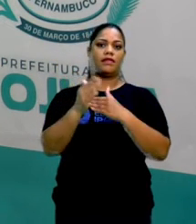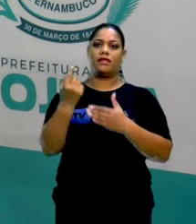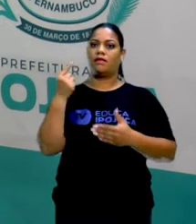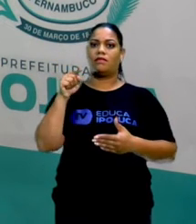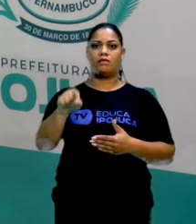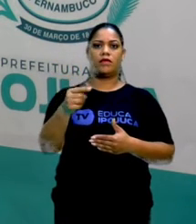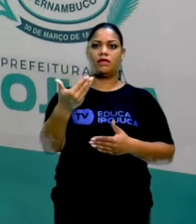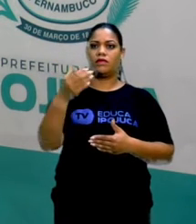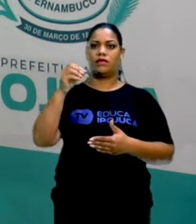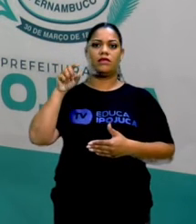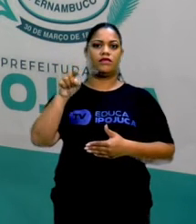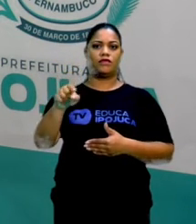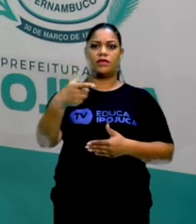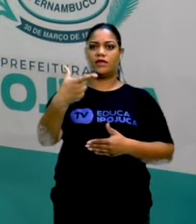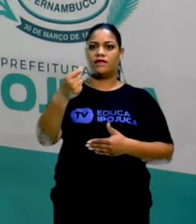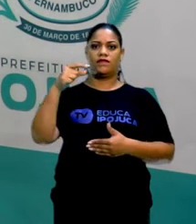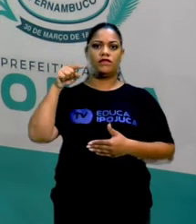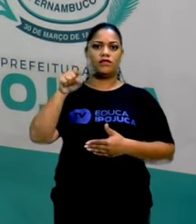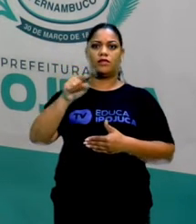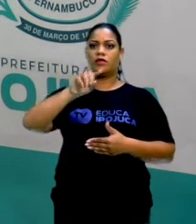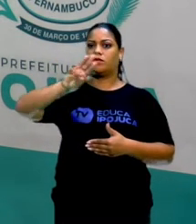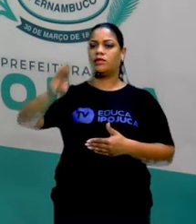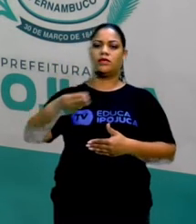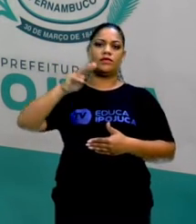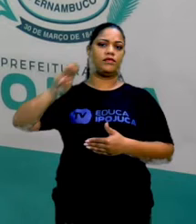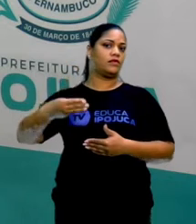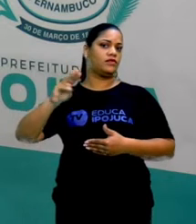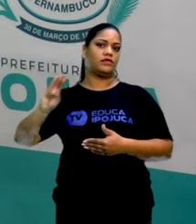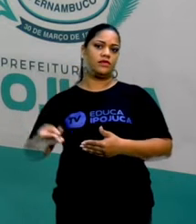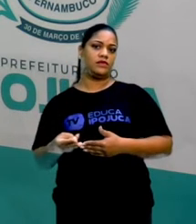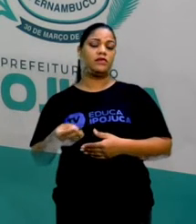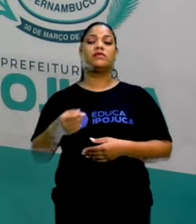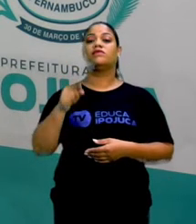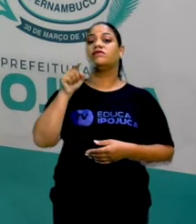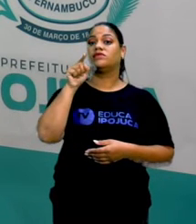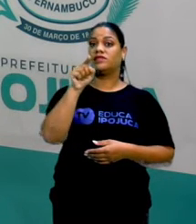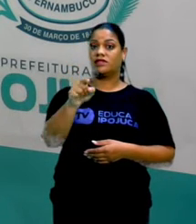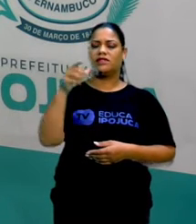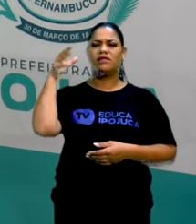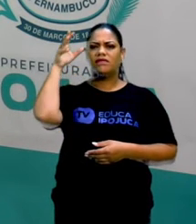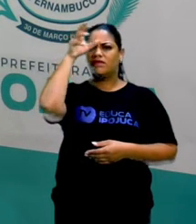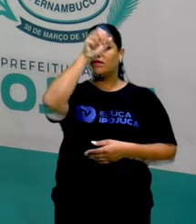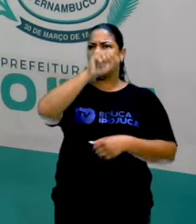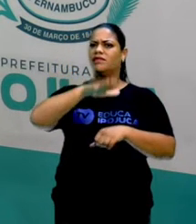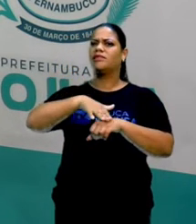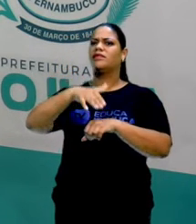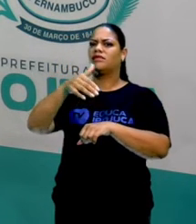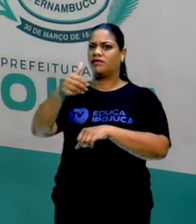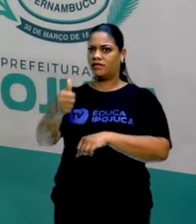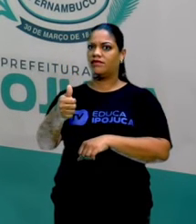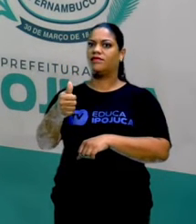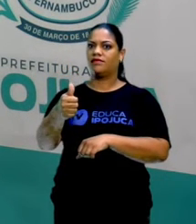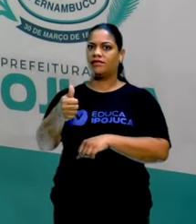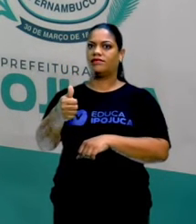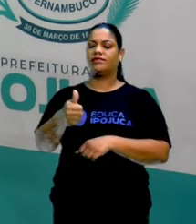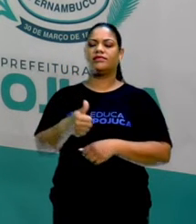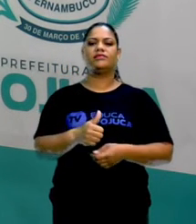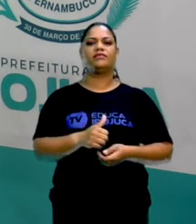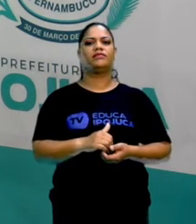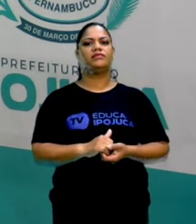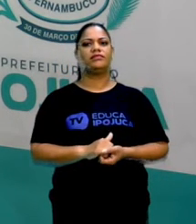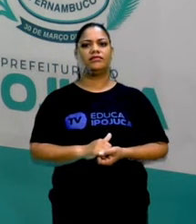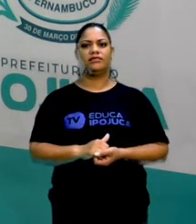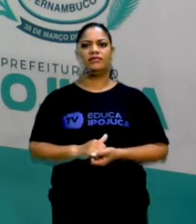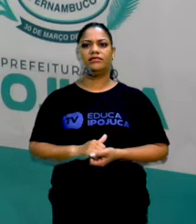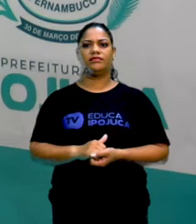1.000, 10.000, 20.000, 100 milhões, bilhões, você vai compreender melhor, você já tem aquela técnica de dominar